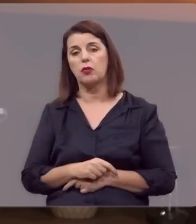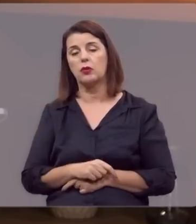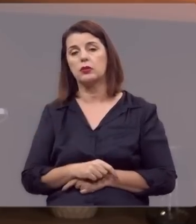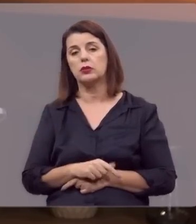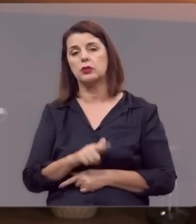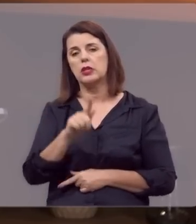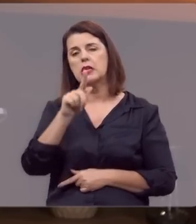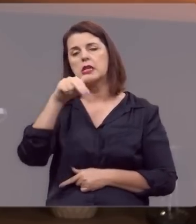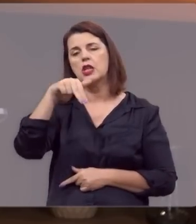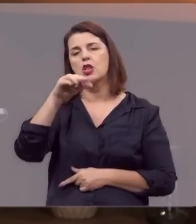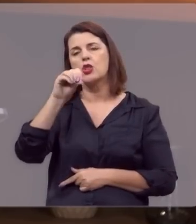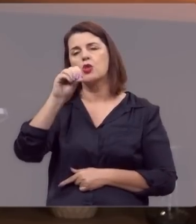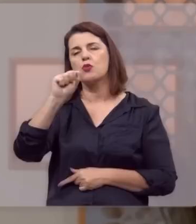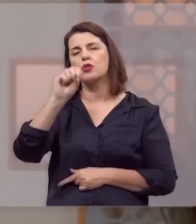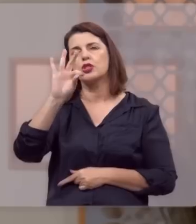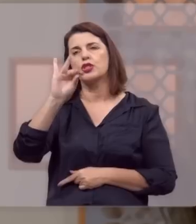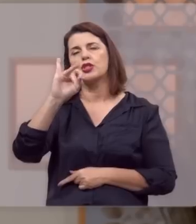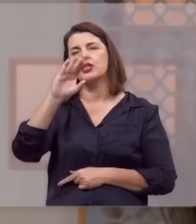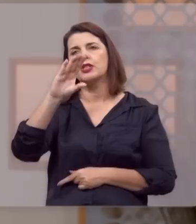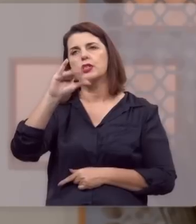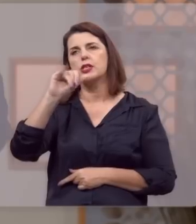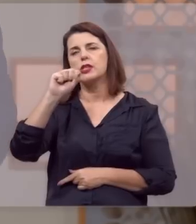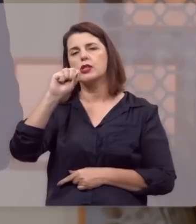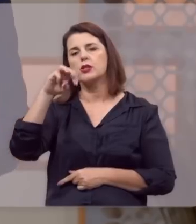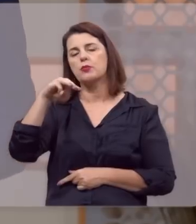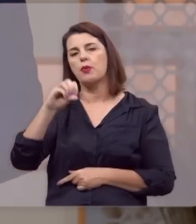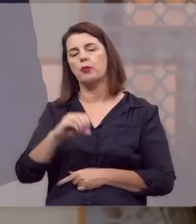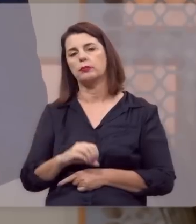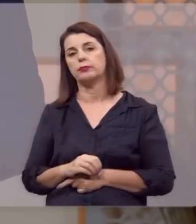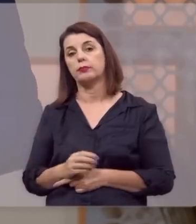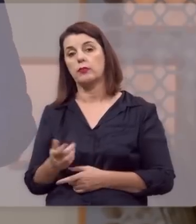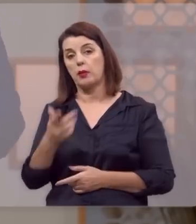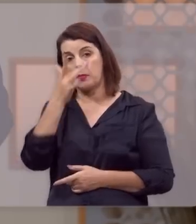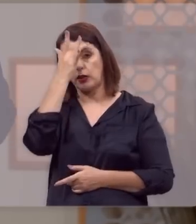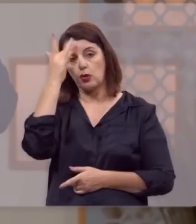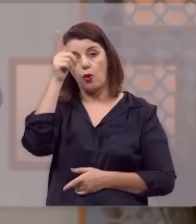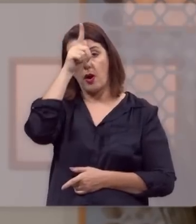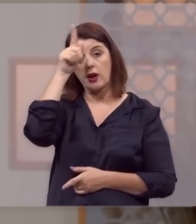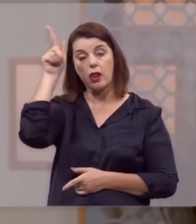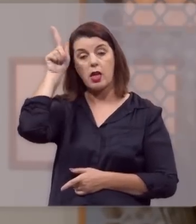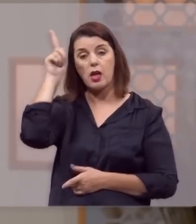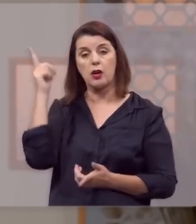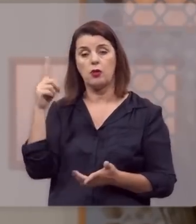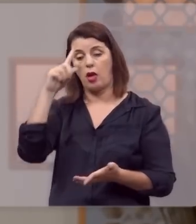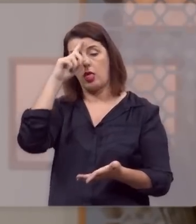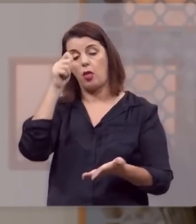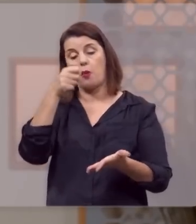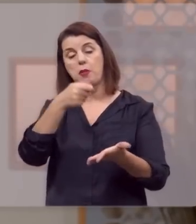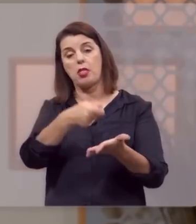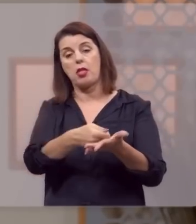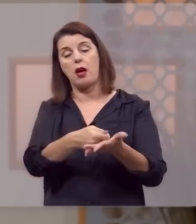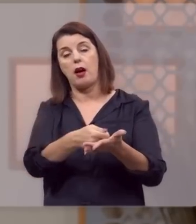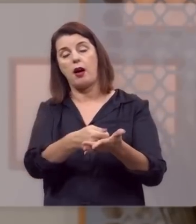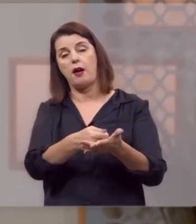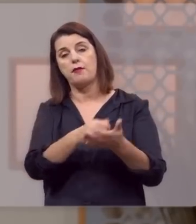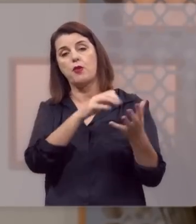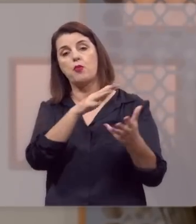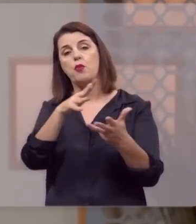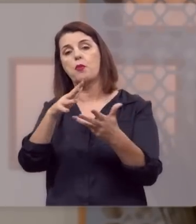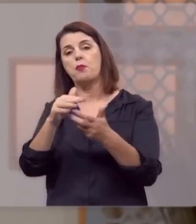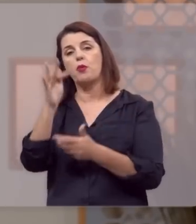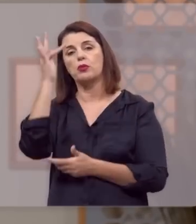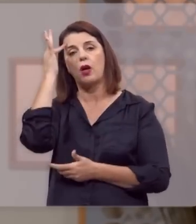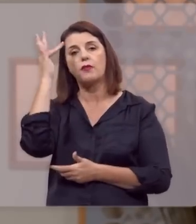de gnosticismo. Os gregos, que dominaram o mundo do ponto de vista